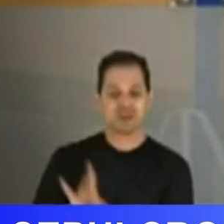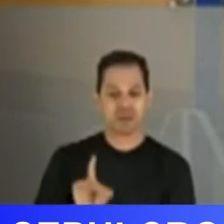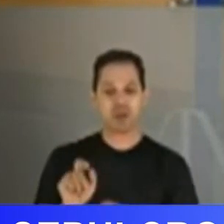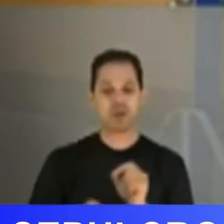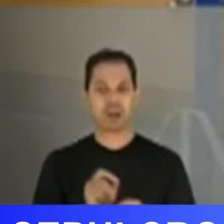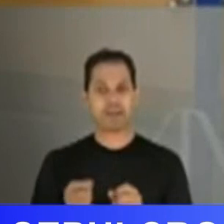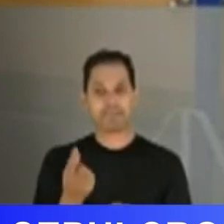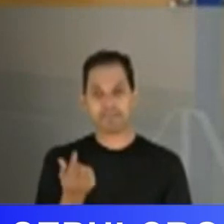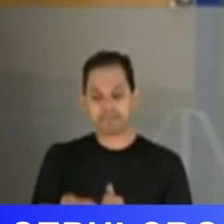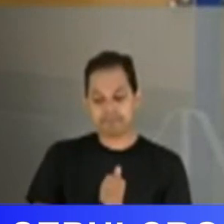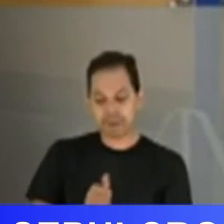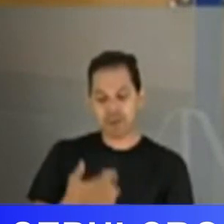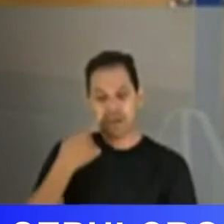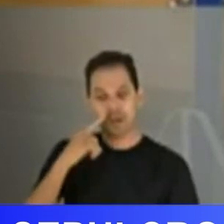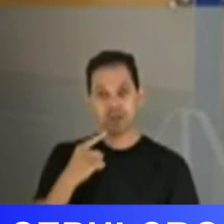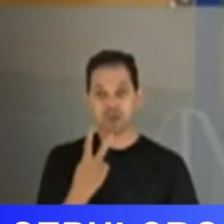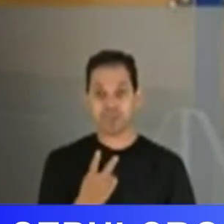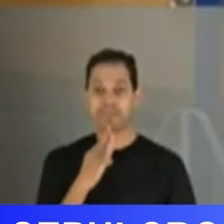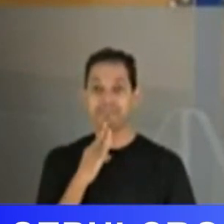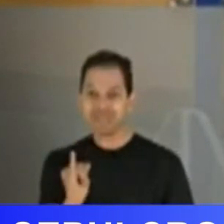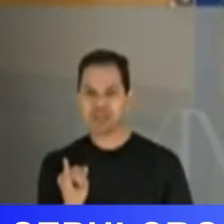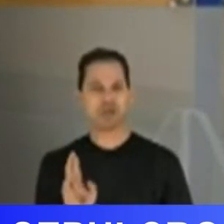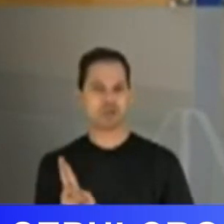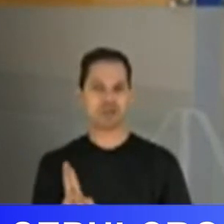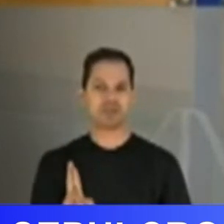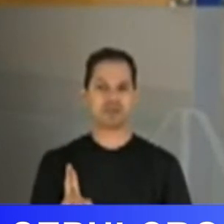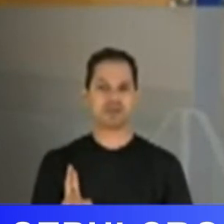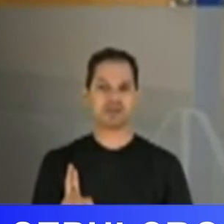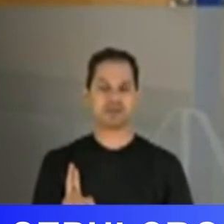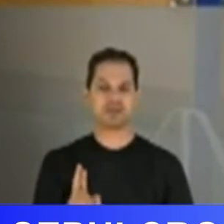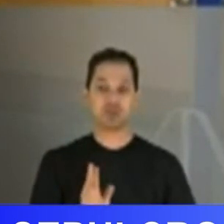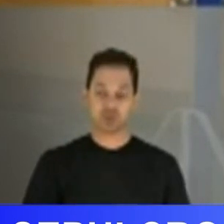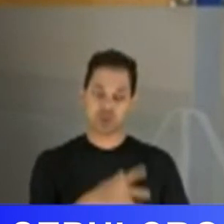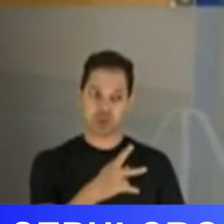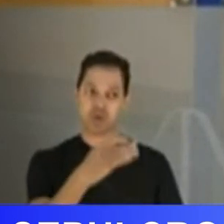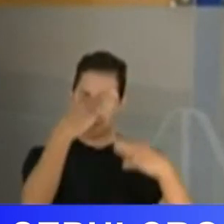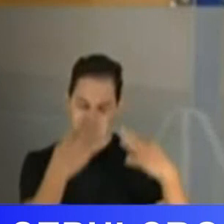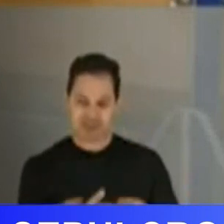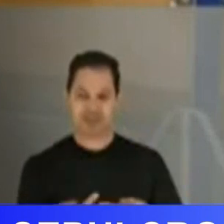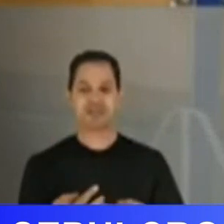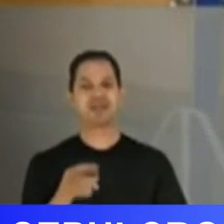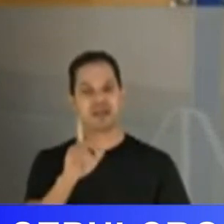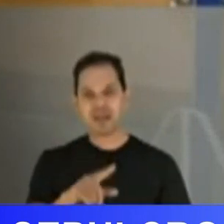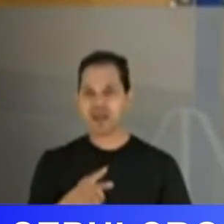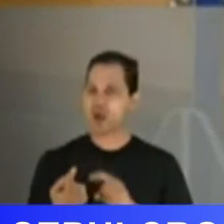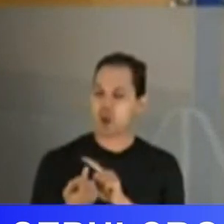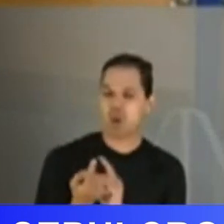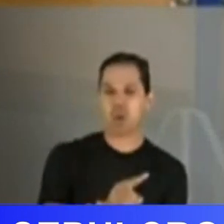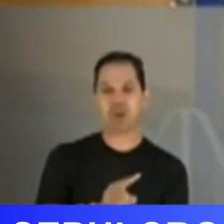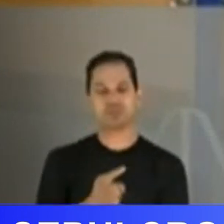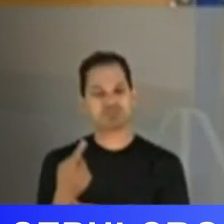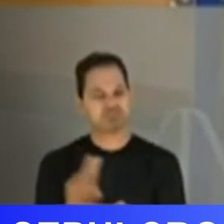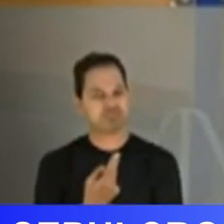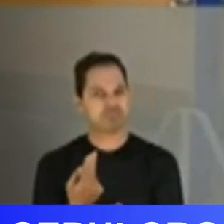em propina, R$2 bilhões. O senhor pode ter certeza que isso é totalmente